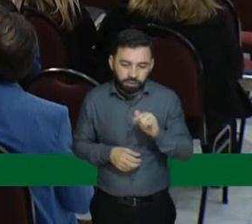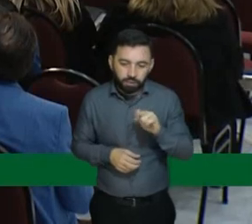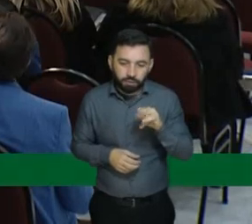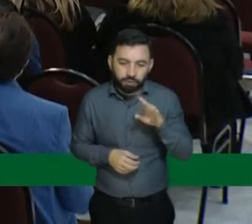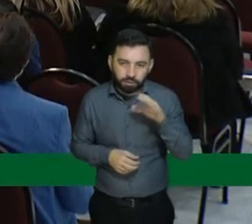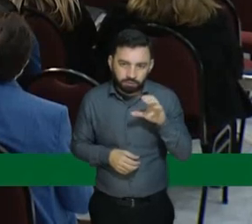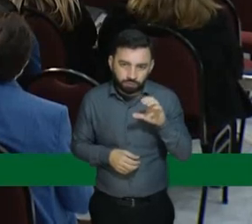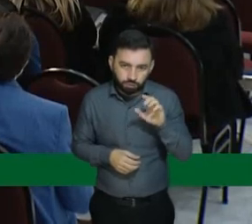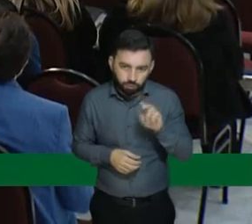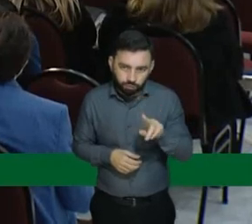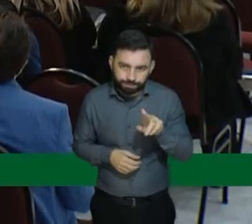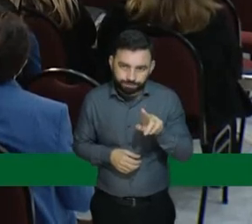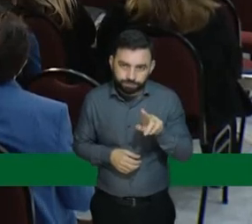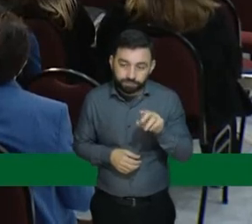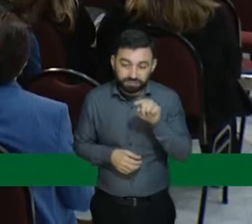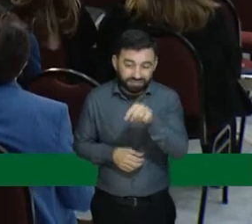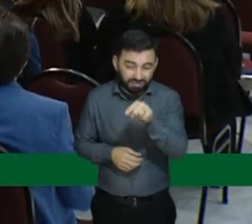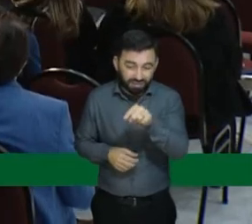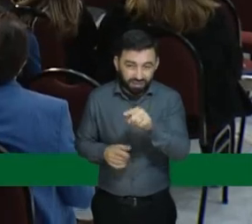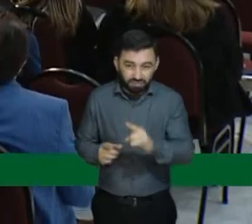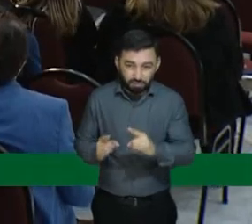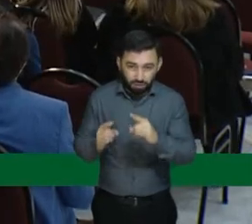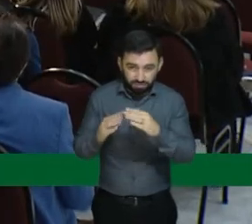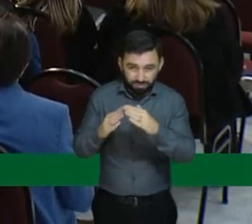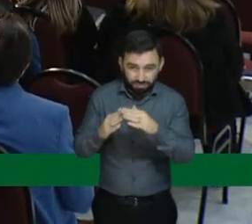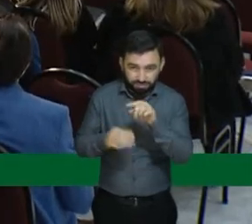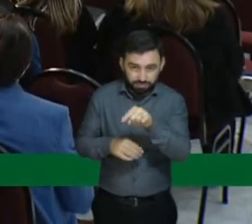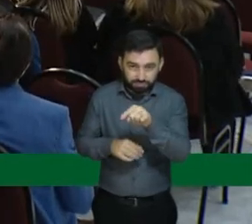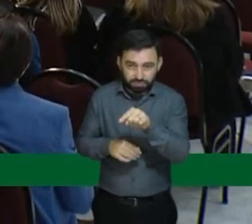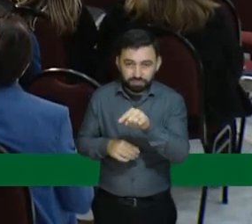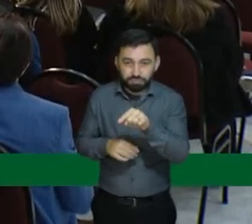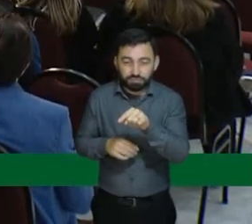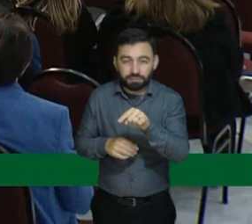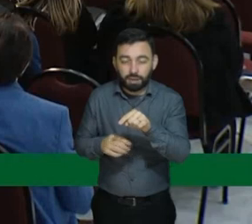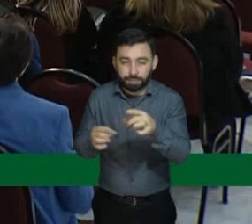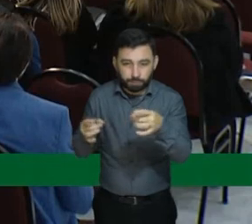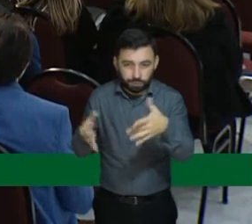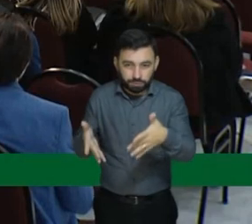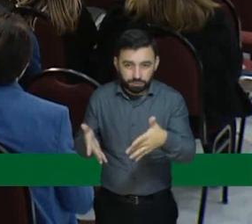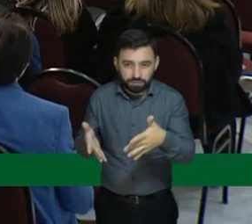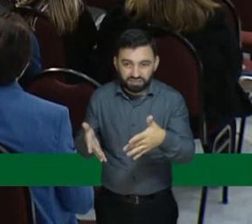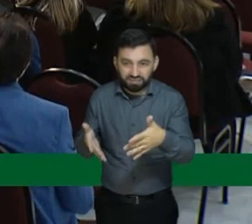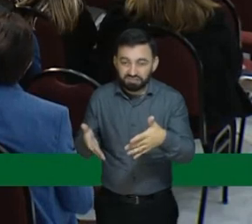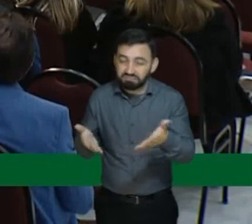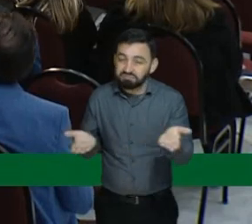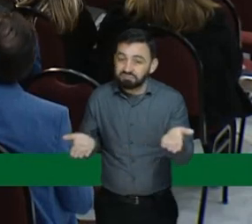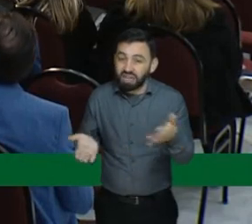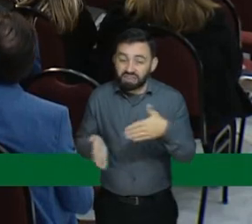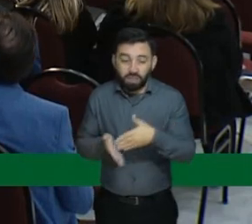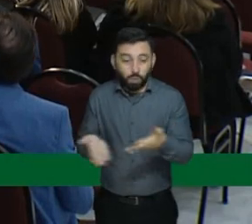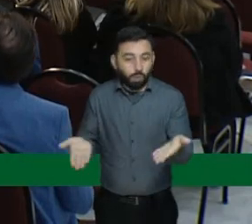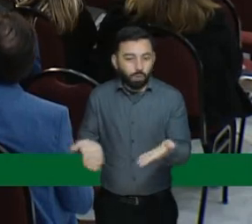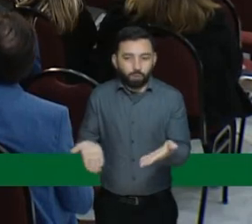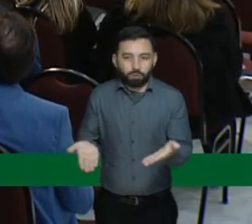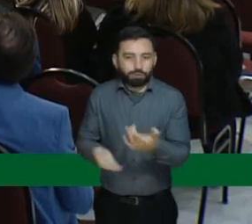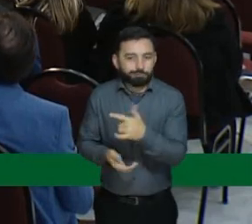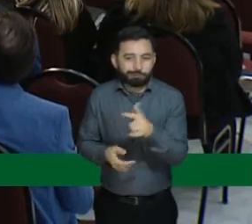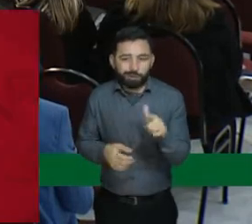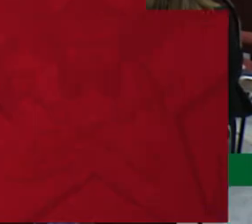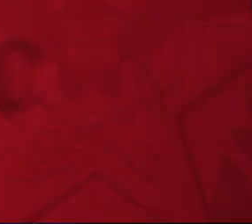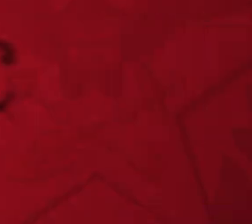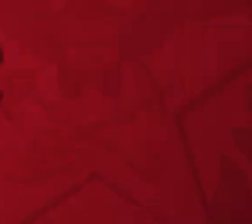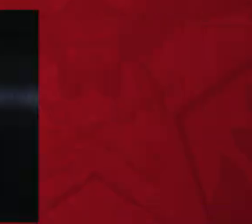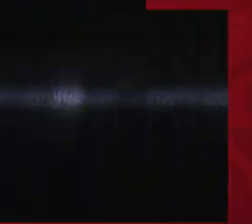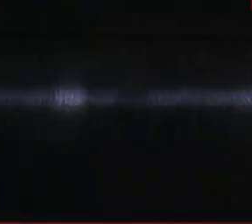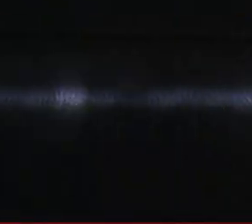época em que o imóvel ficou abandonado, talvez não estivéssemos aqui hoje solicitando ajuda